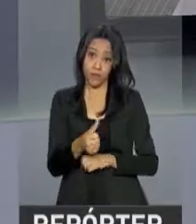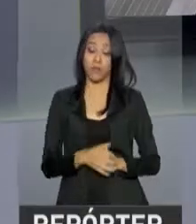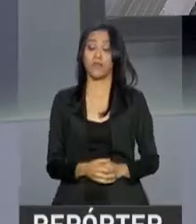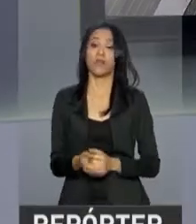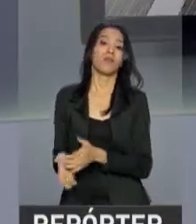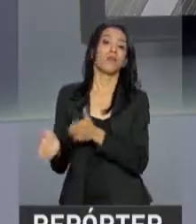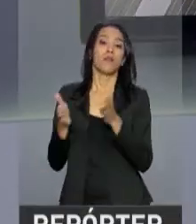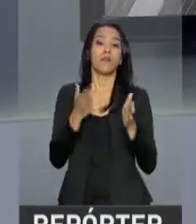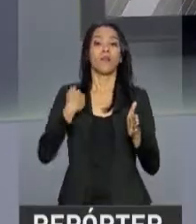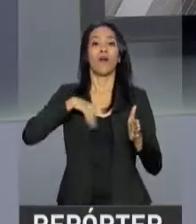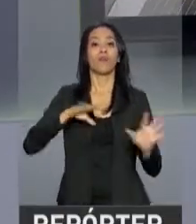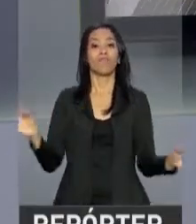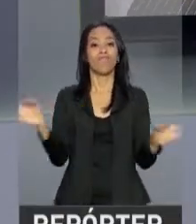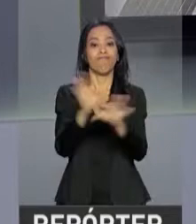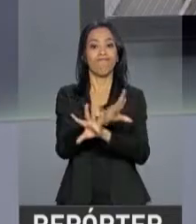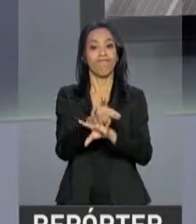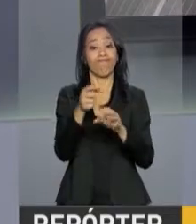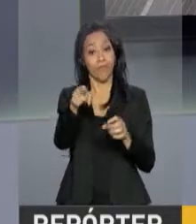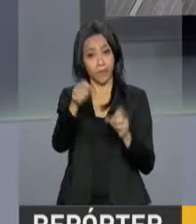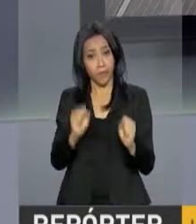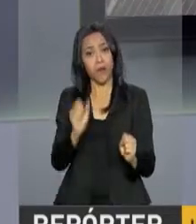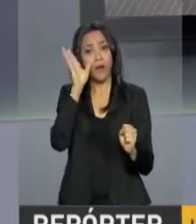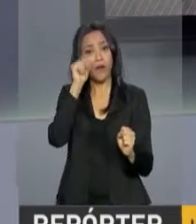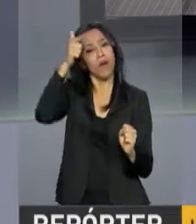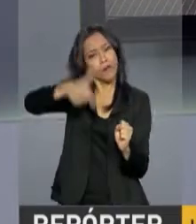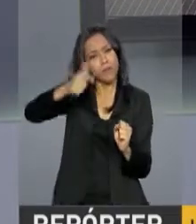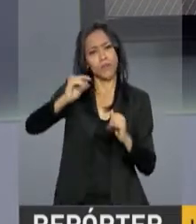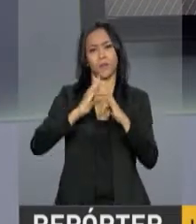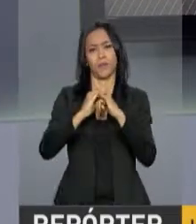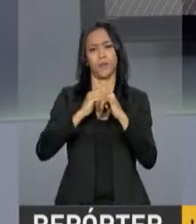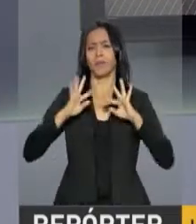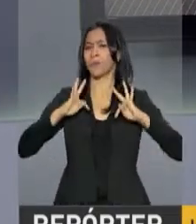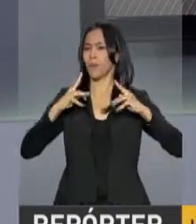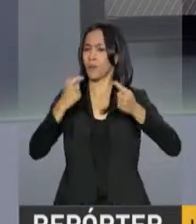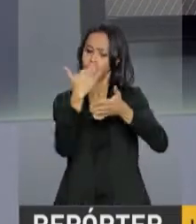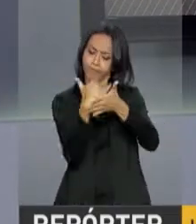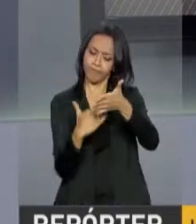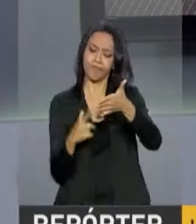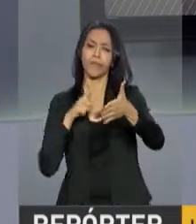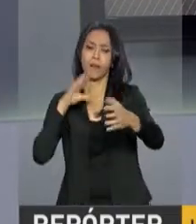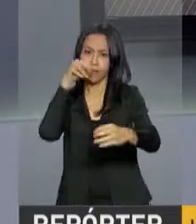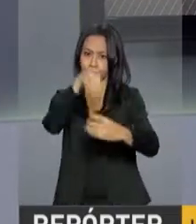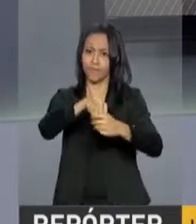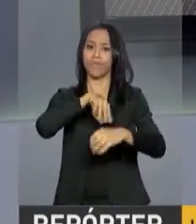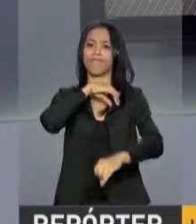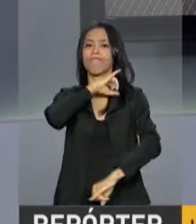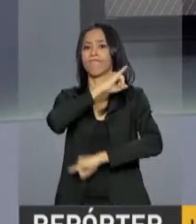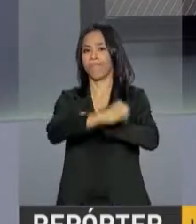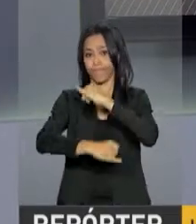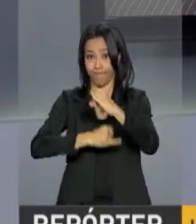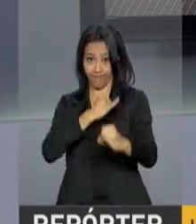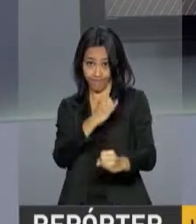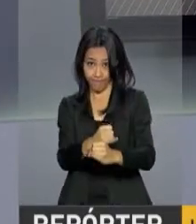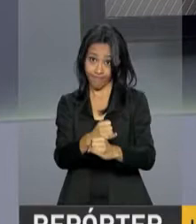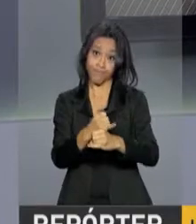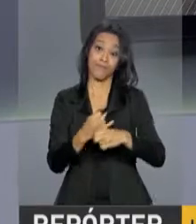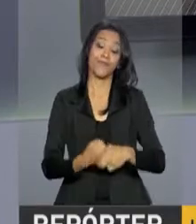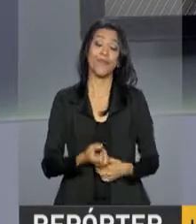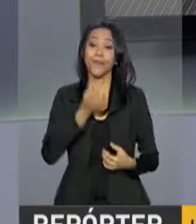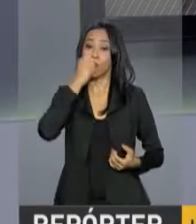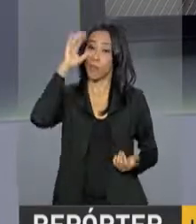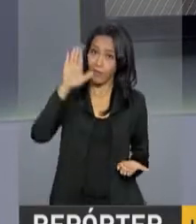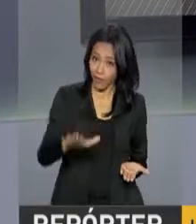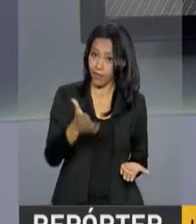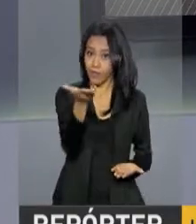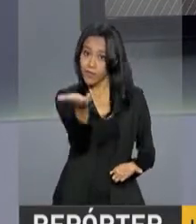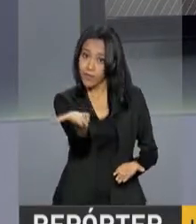nós ficamos por aqui você pode rever as reportagens no youtube e toda a nossa programação também está na página da nbr na internet uma boa